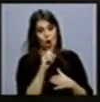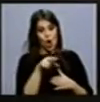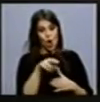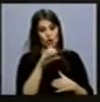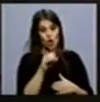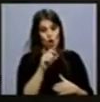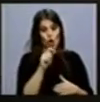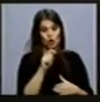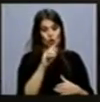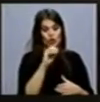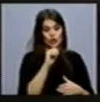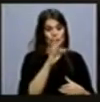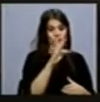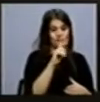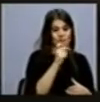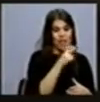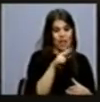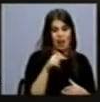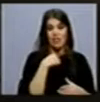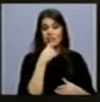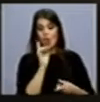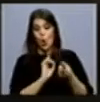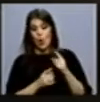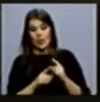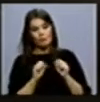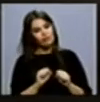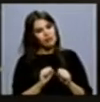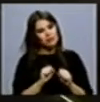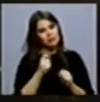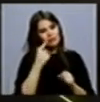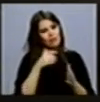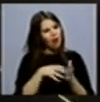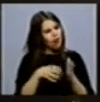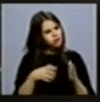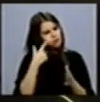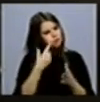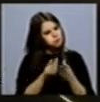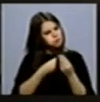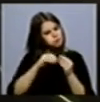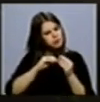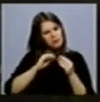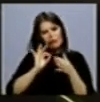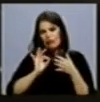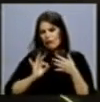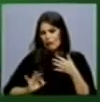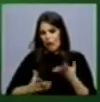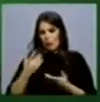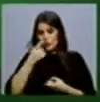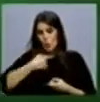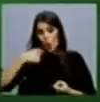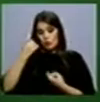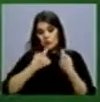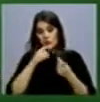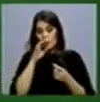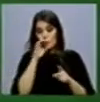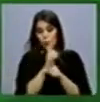que a estrutura de ionosfera de Saturno é muito mais complexa do que aquilo que nós pensávamos. Tão complexa que parece que